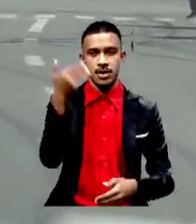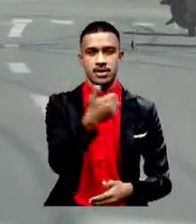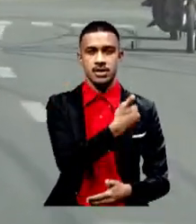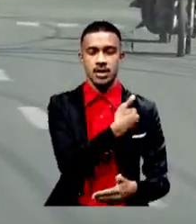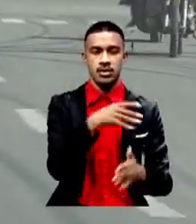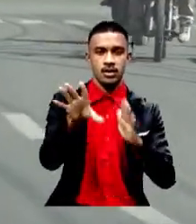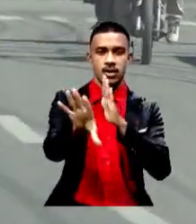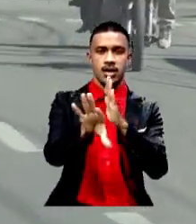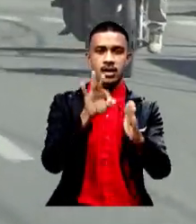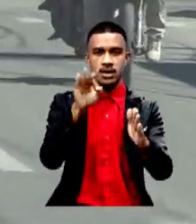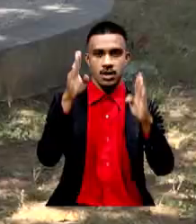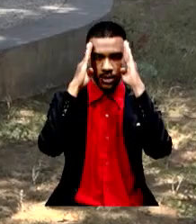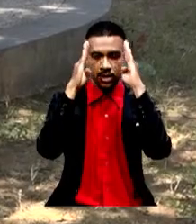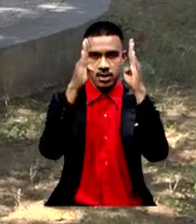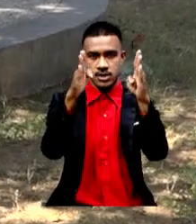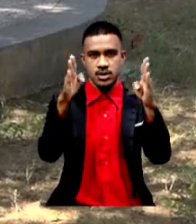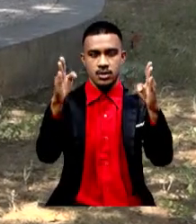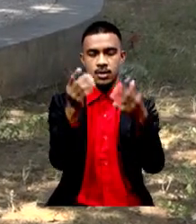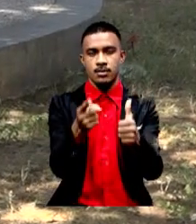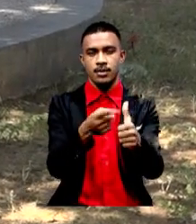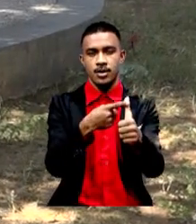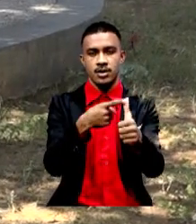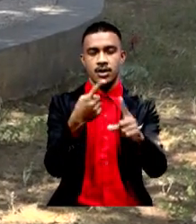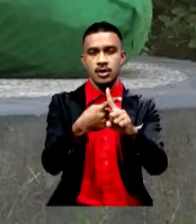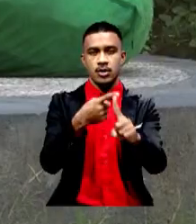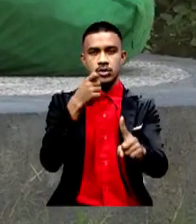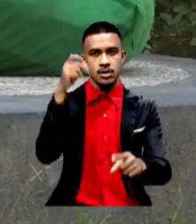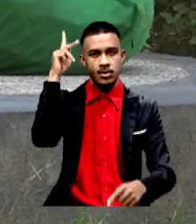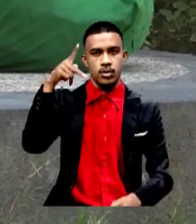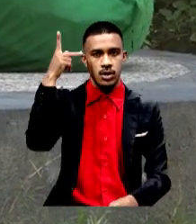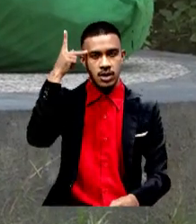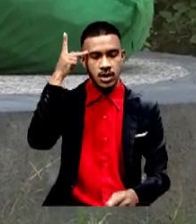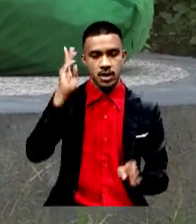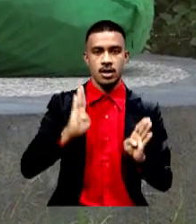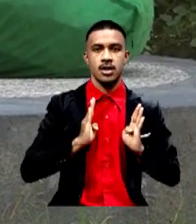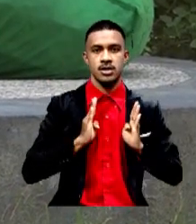hetan atenção prioridade husi política na sira